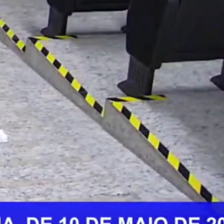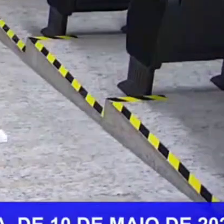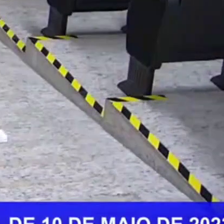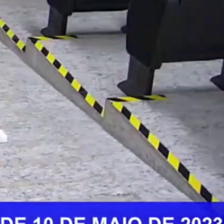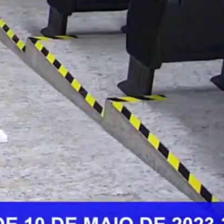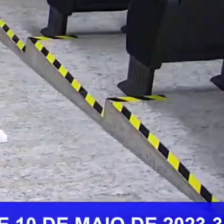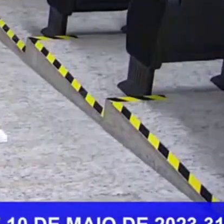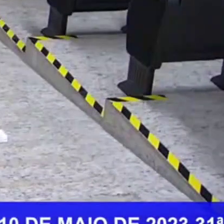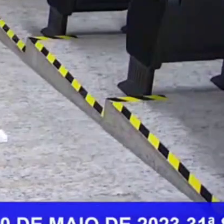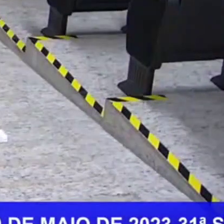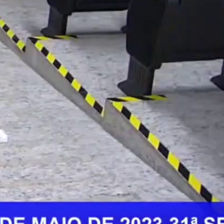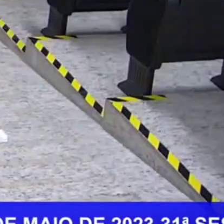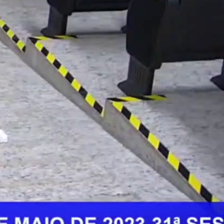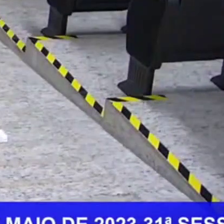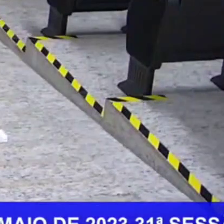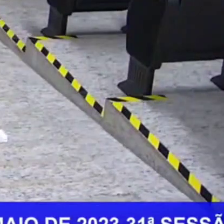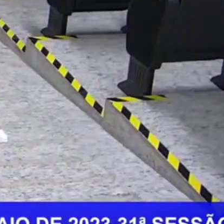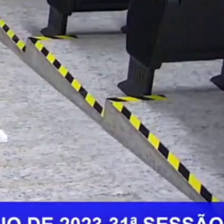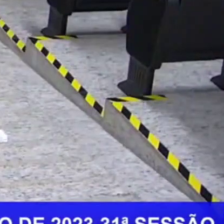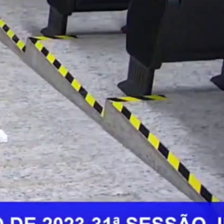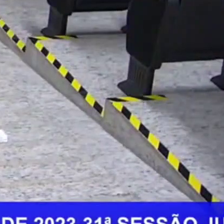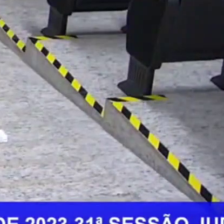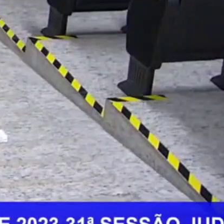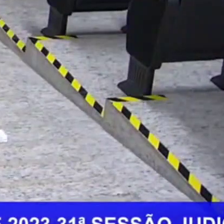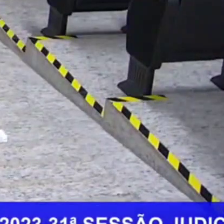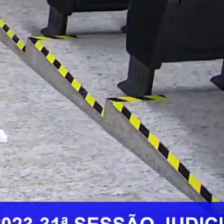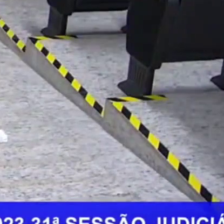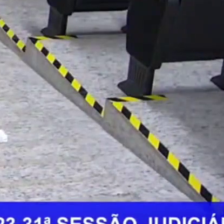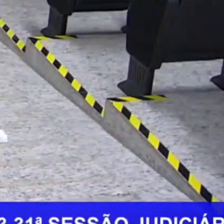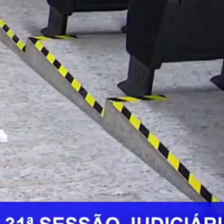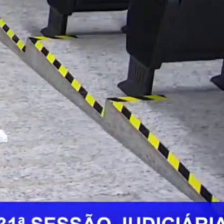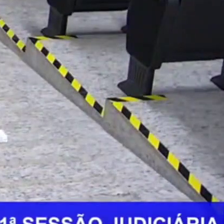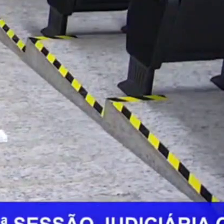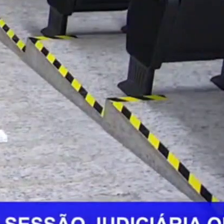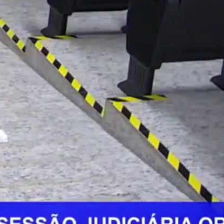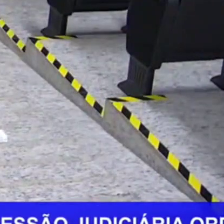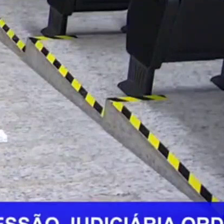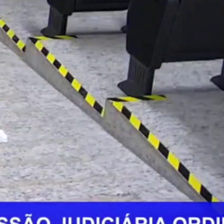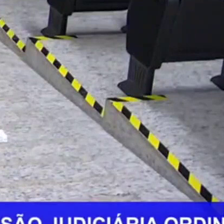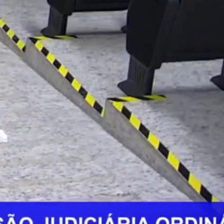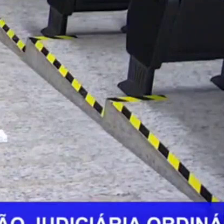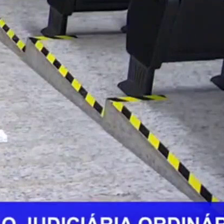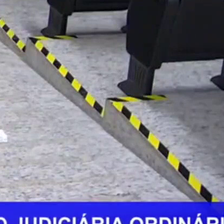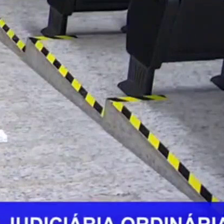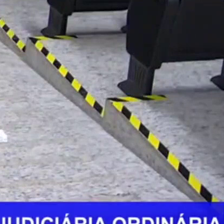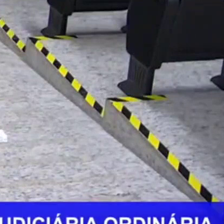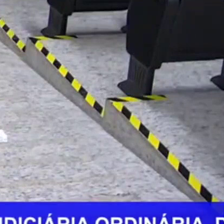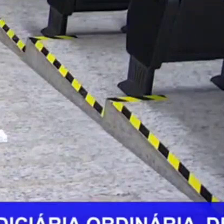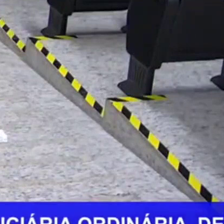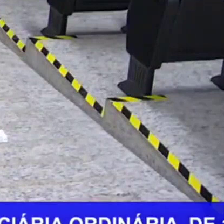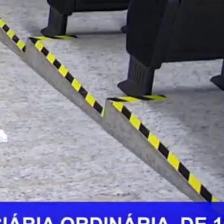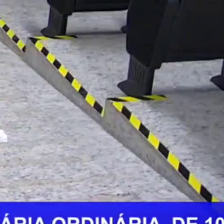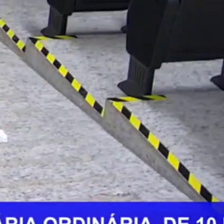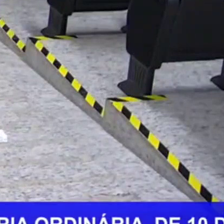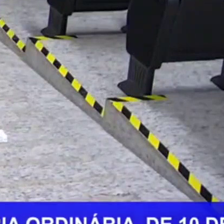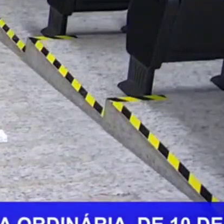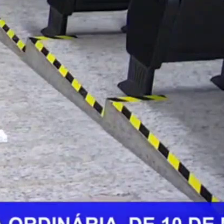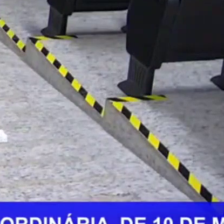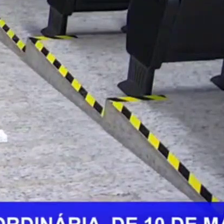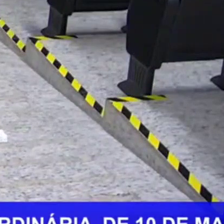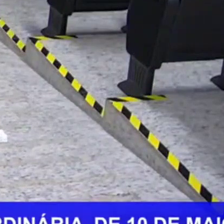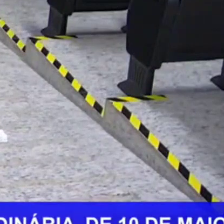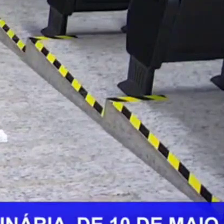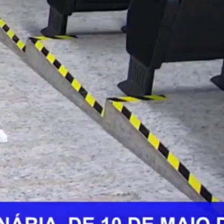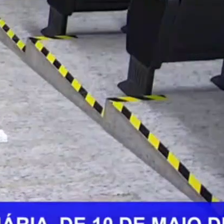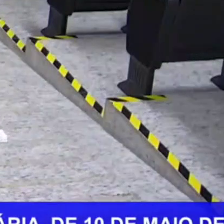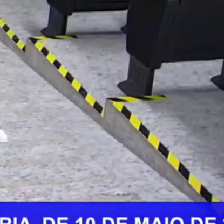de 2023. Imagem ampla do plenário, assentos pretos do lado direito e esquerdo vazios, ao meio